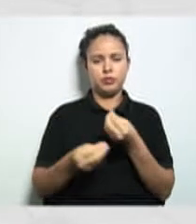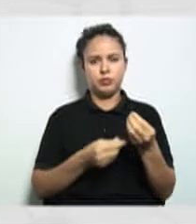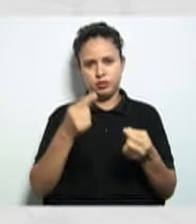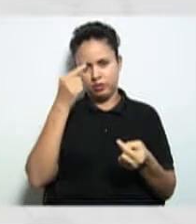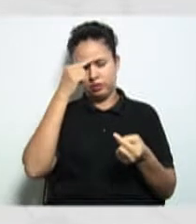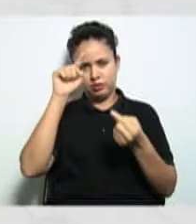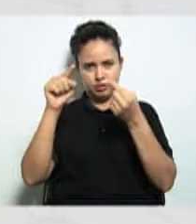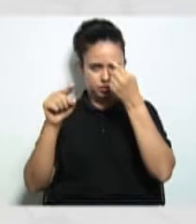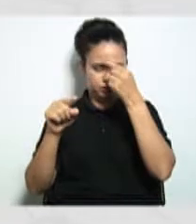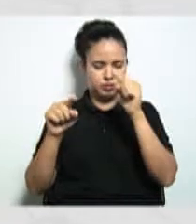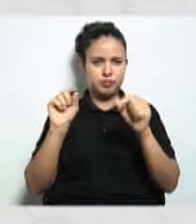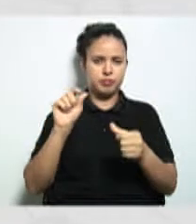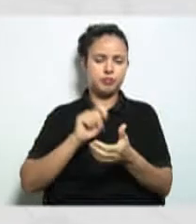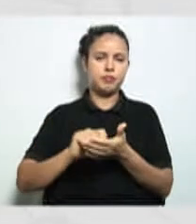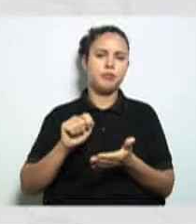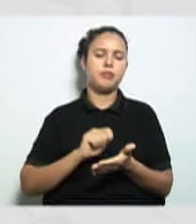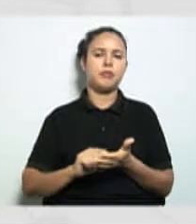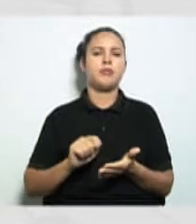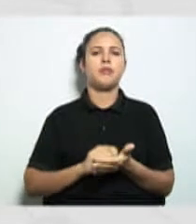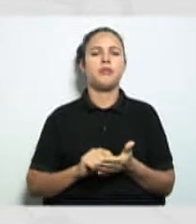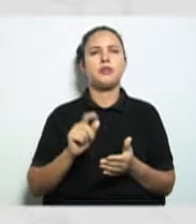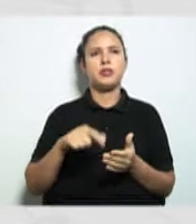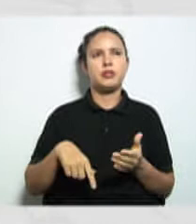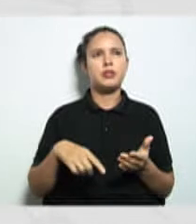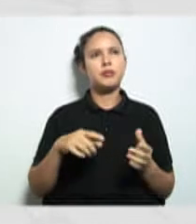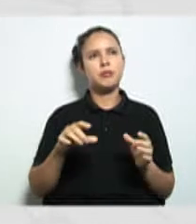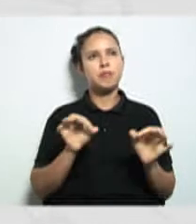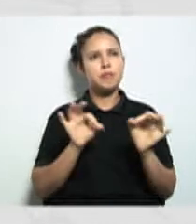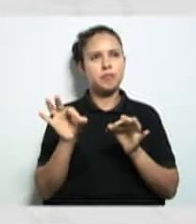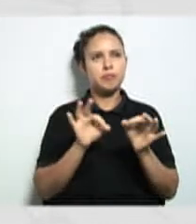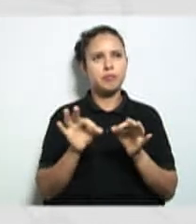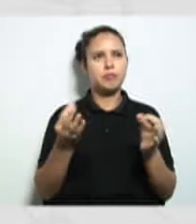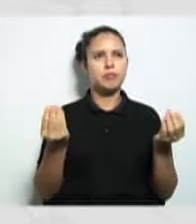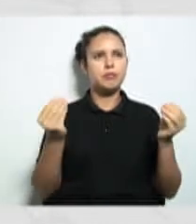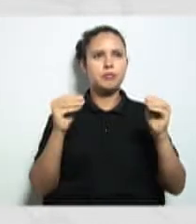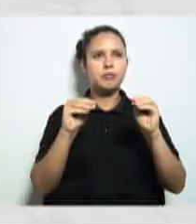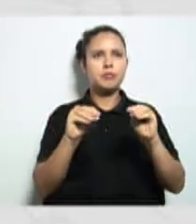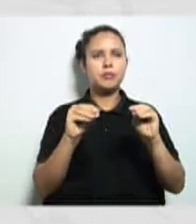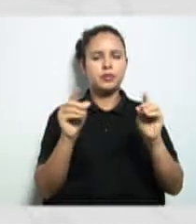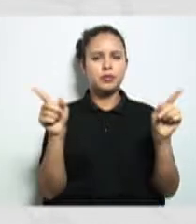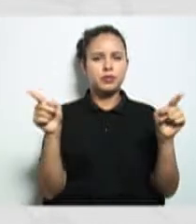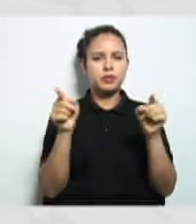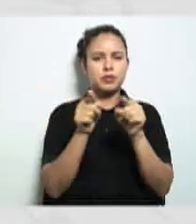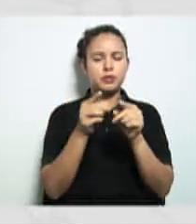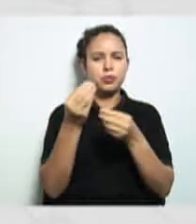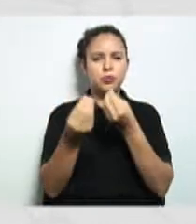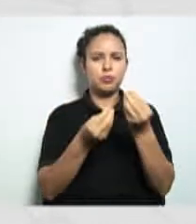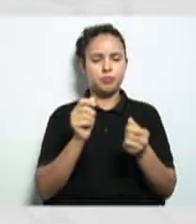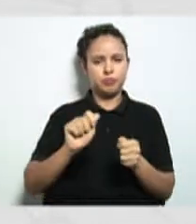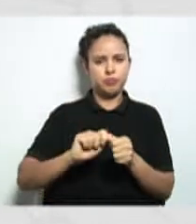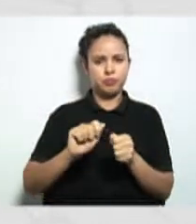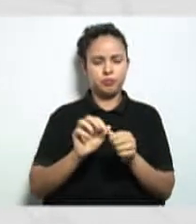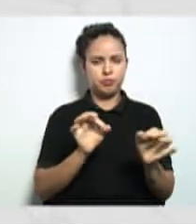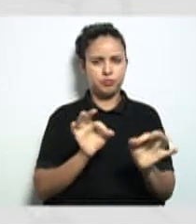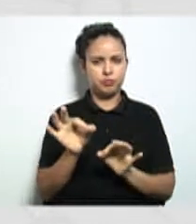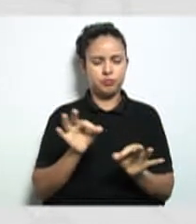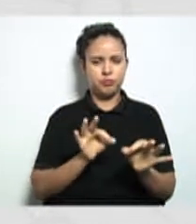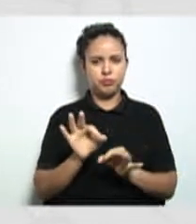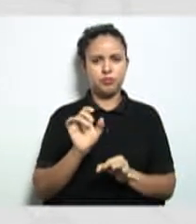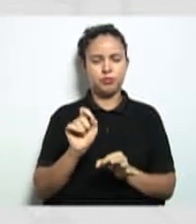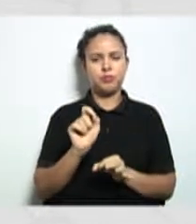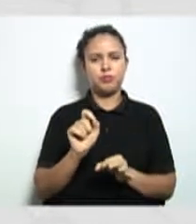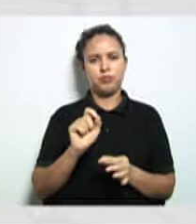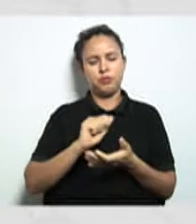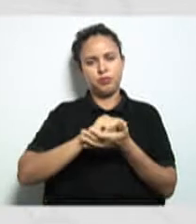ideias. Então, esse daí é um esqueminha, resumo de como nós fazemos para poder organizar melhor